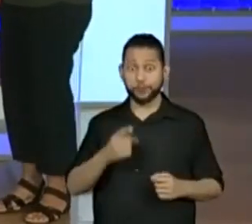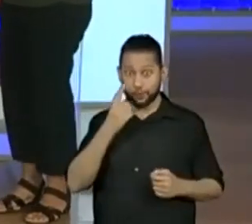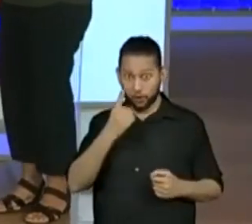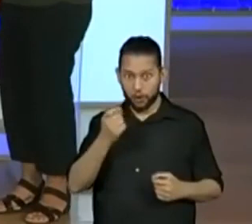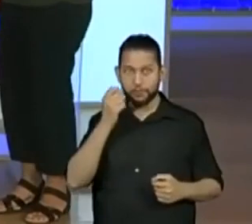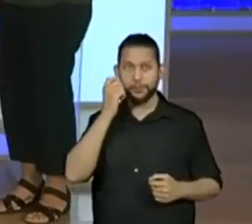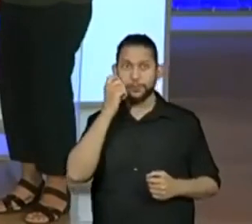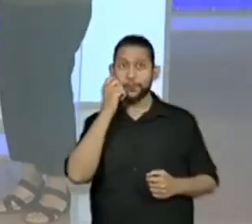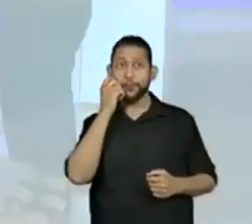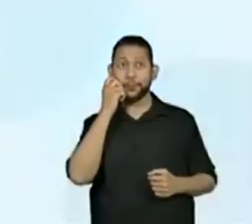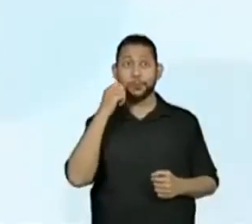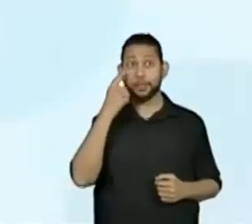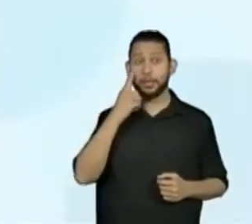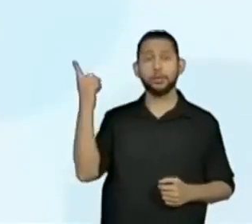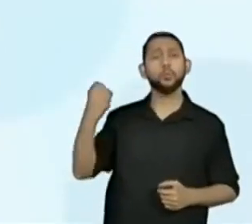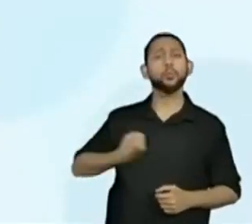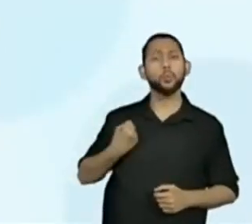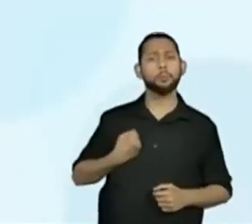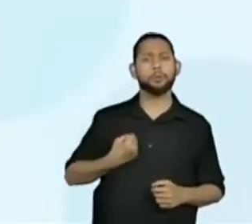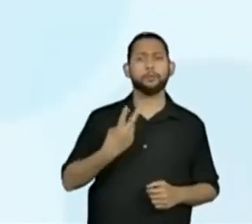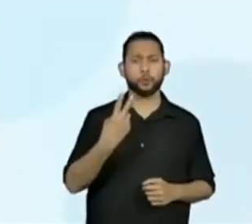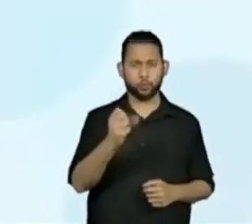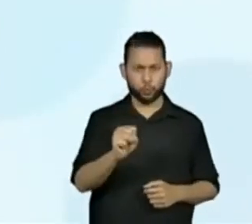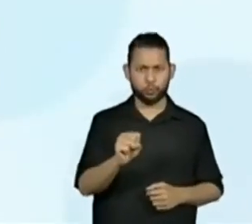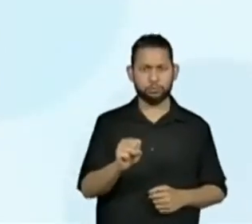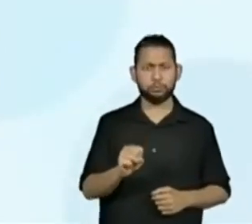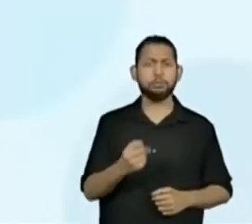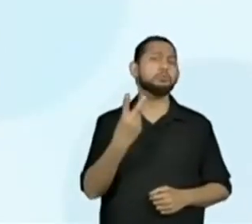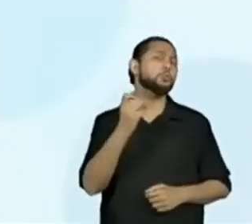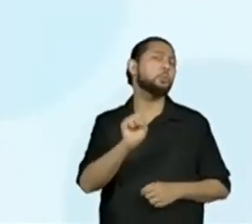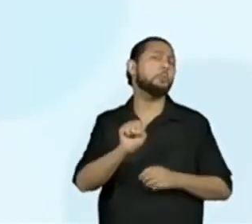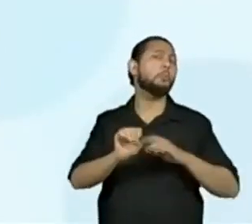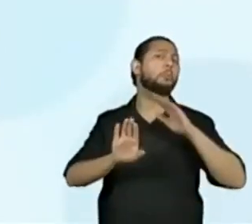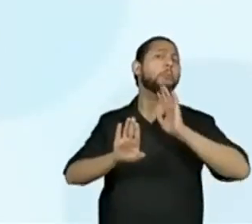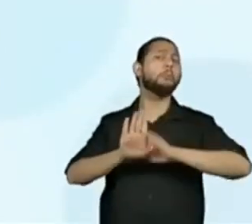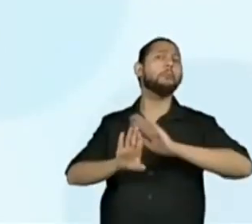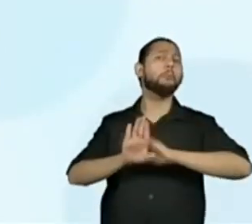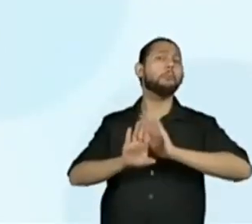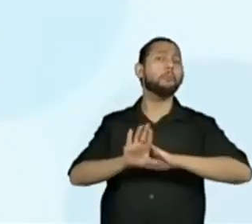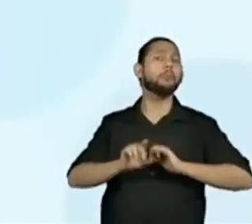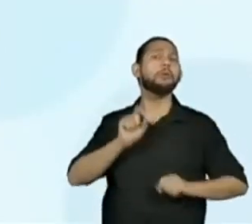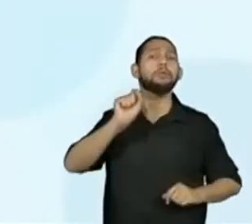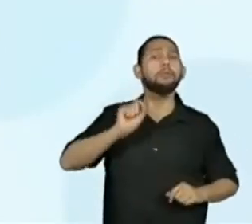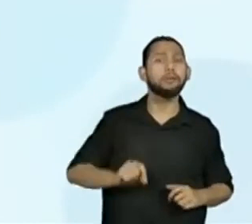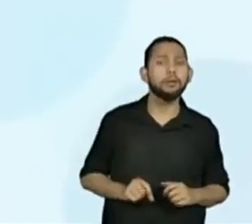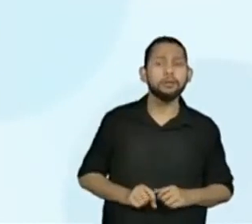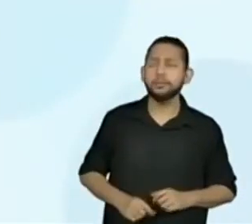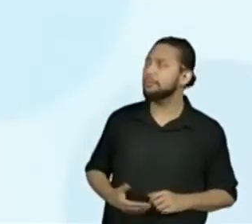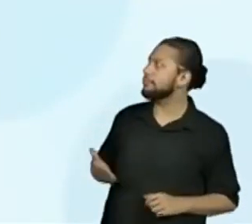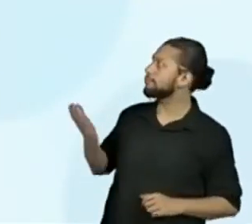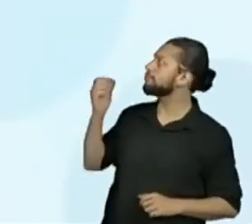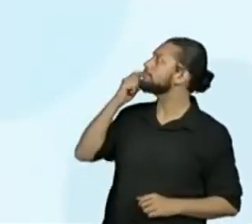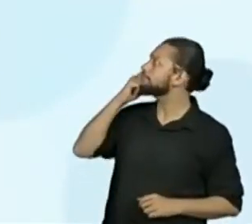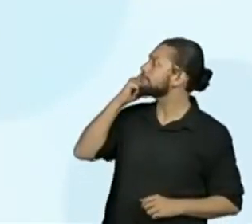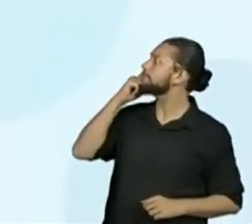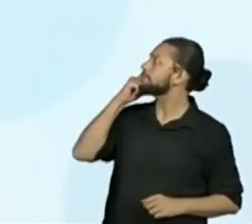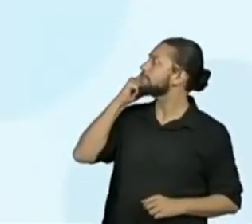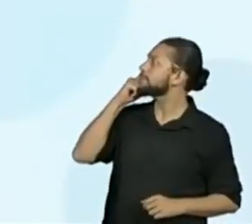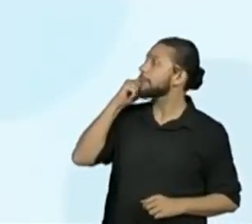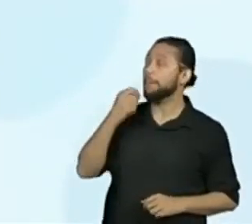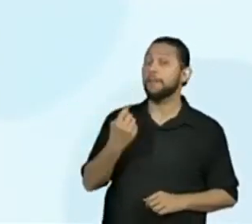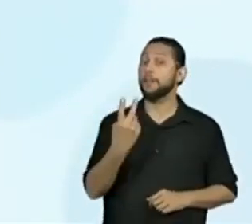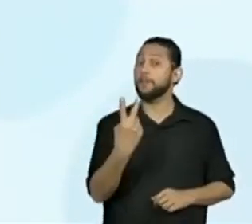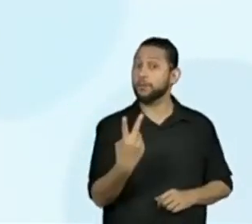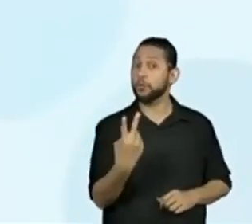observar. Observe aí no quadro esse primeiro número. Você aí em casa, caro estudante, consegue fazer a leitura deste